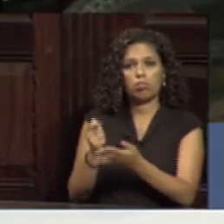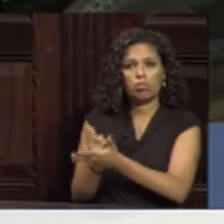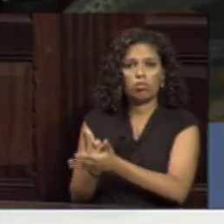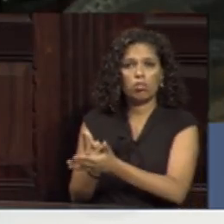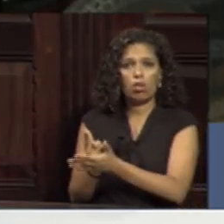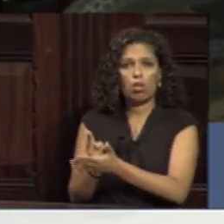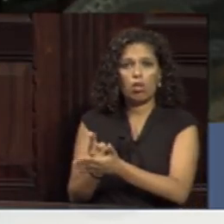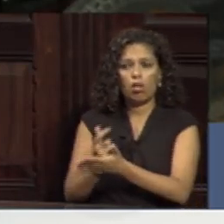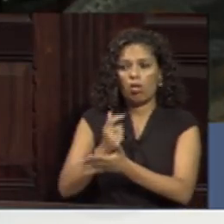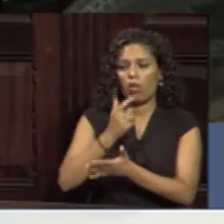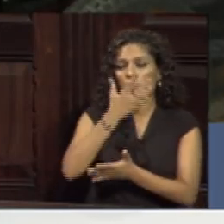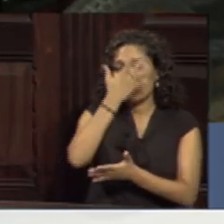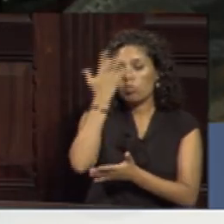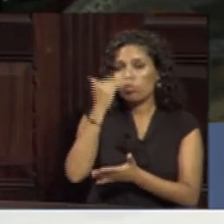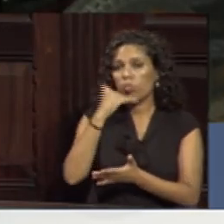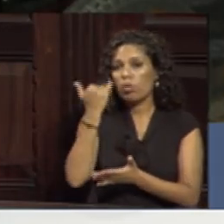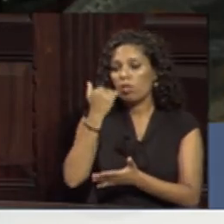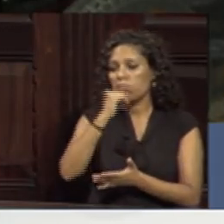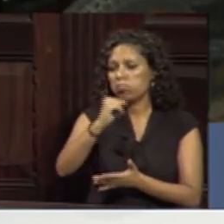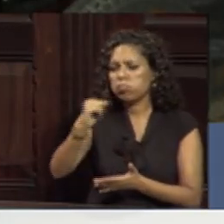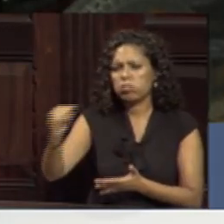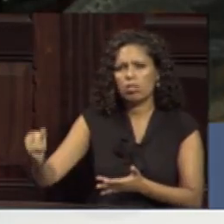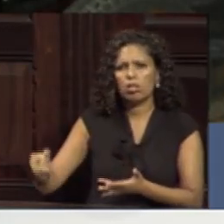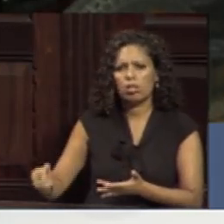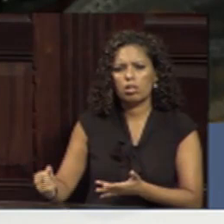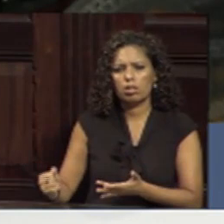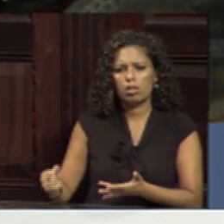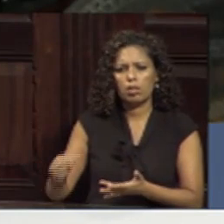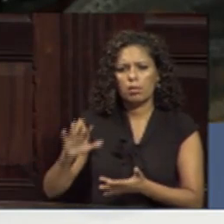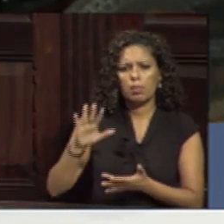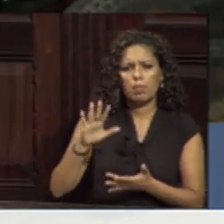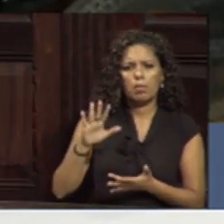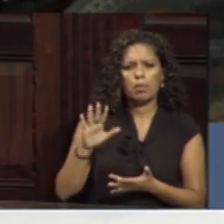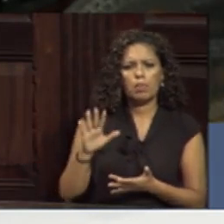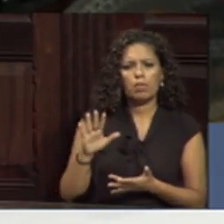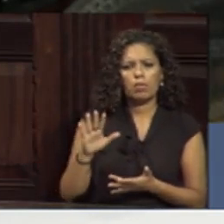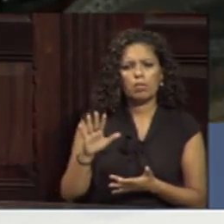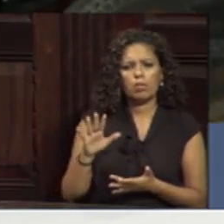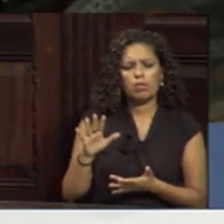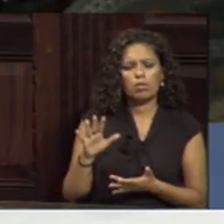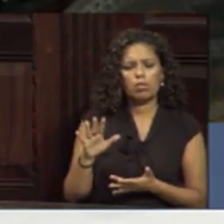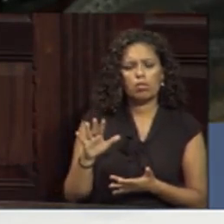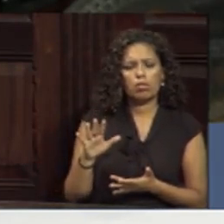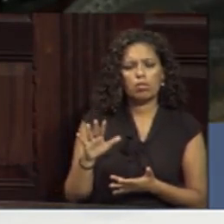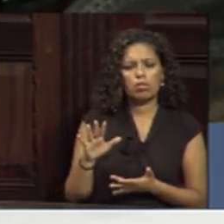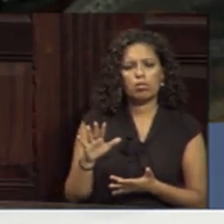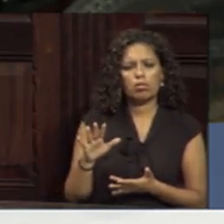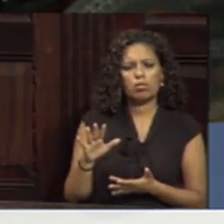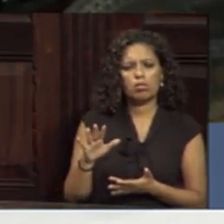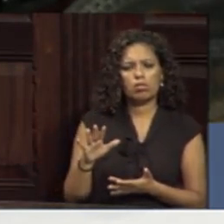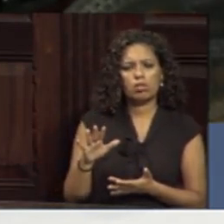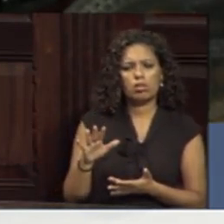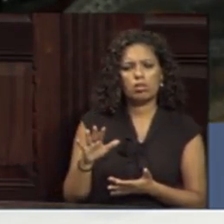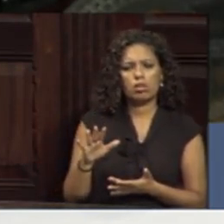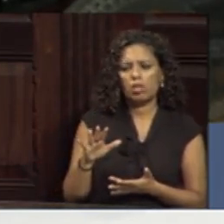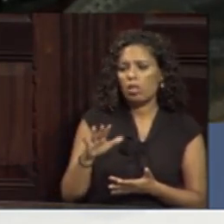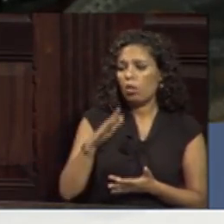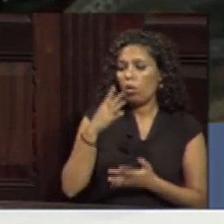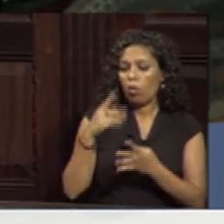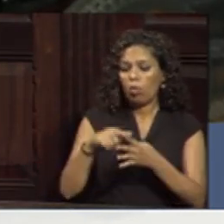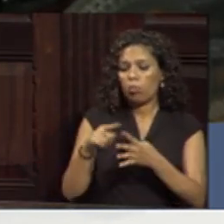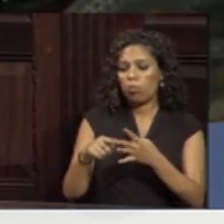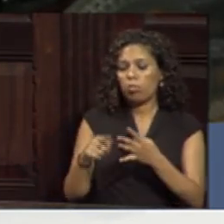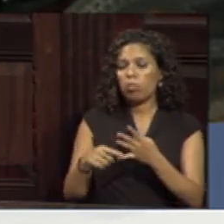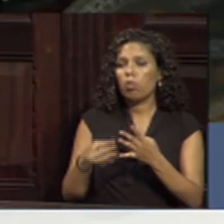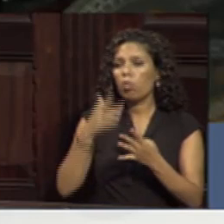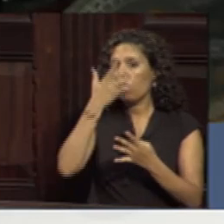naquela região, tá? E o último, ali no estacionamento da Câmara dos Vereadores, Carlinho